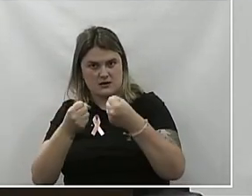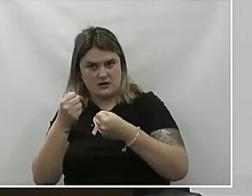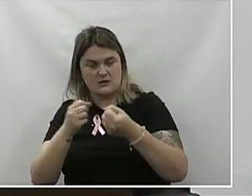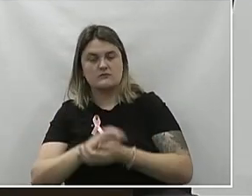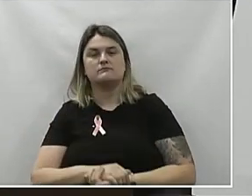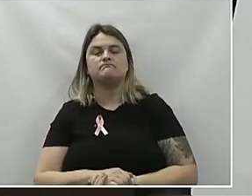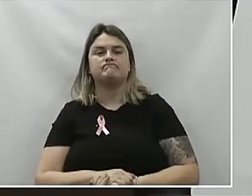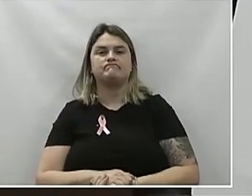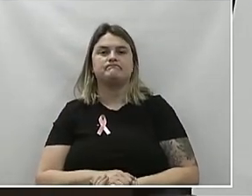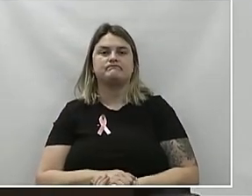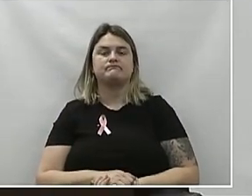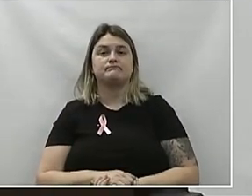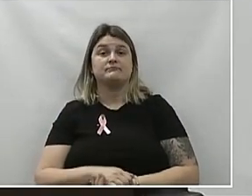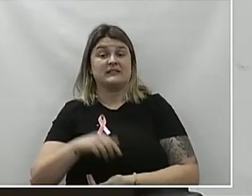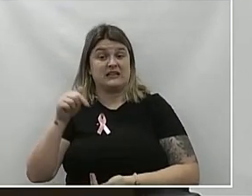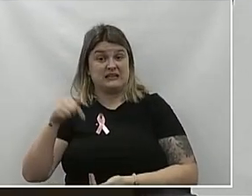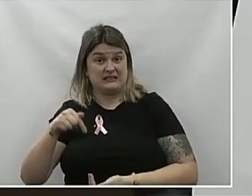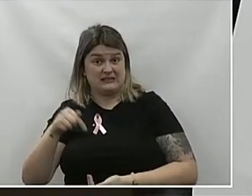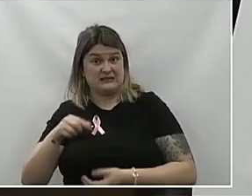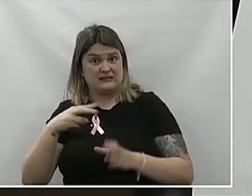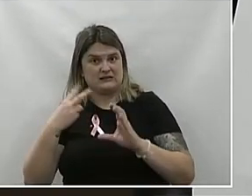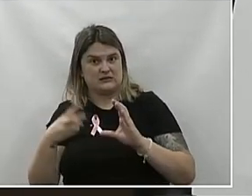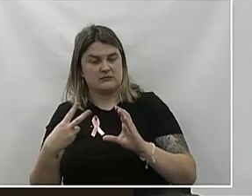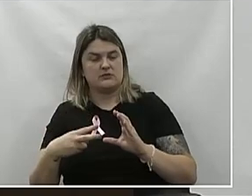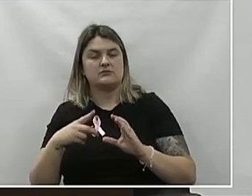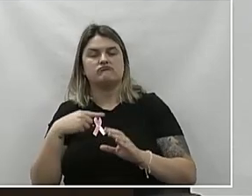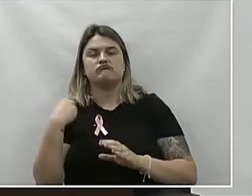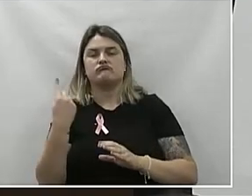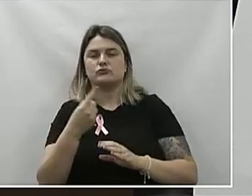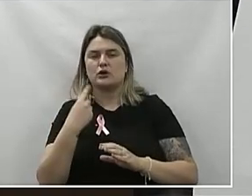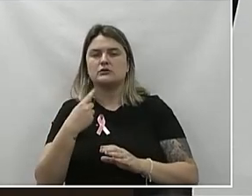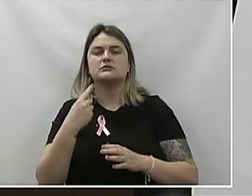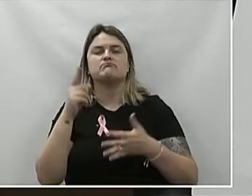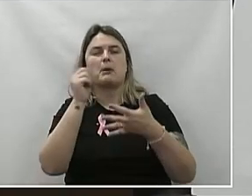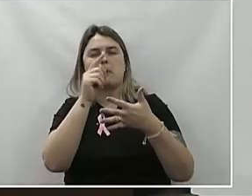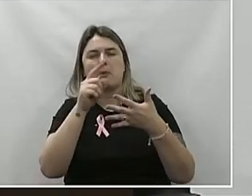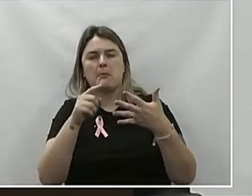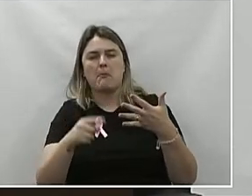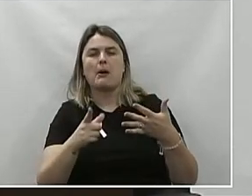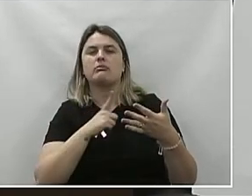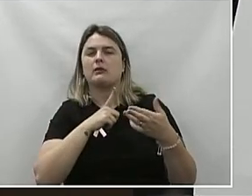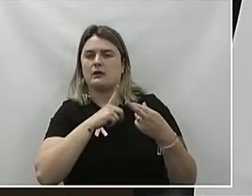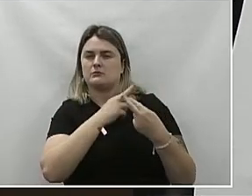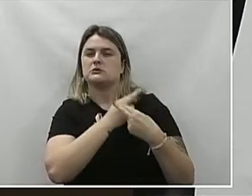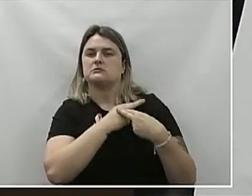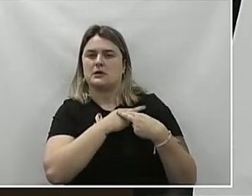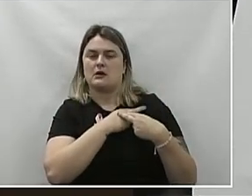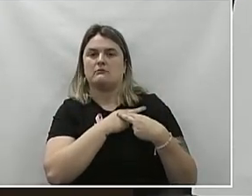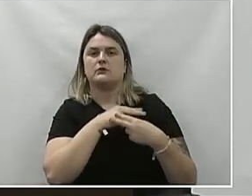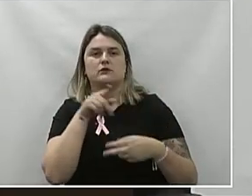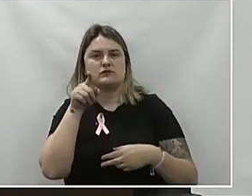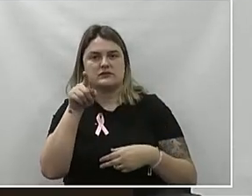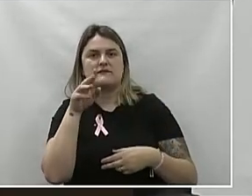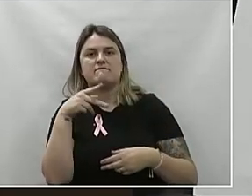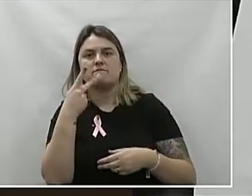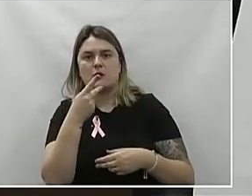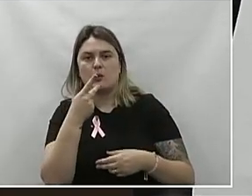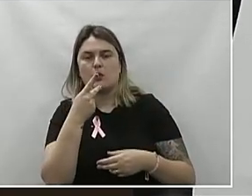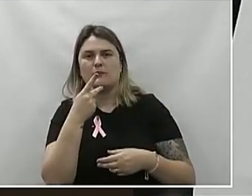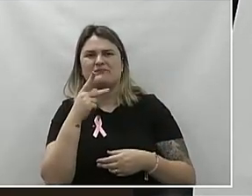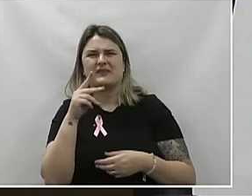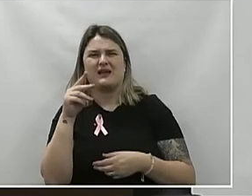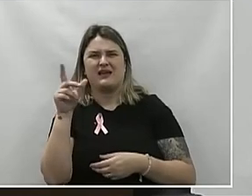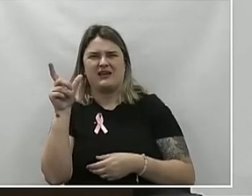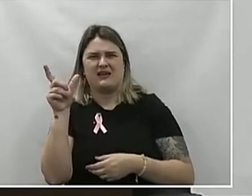nós nessa legislatura a gente tem tratado diversas assuntos com muita responsabilidade e como bem você colocou estar